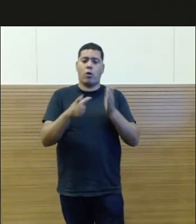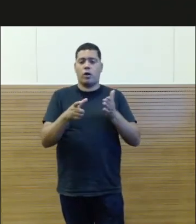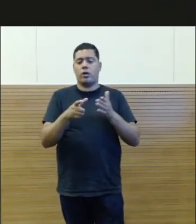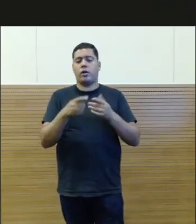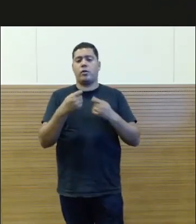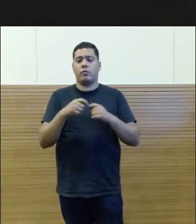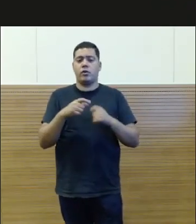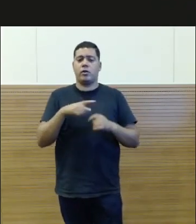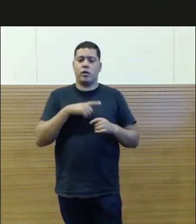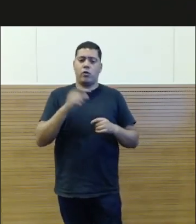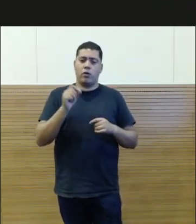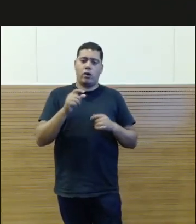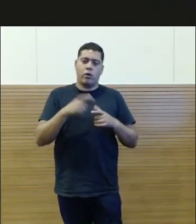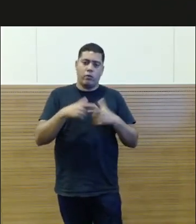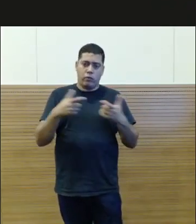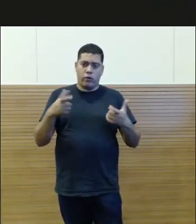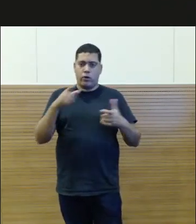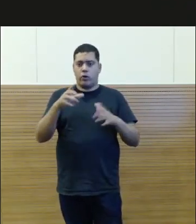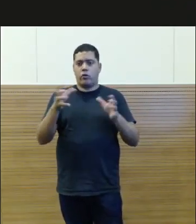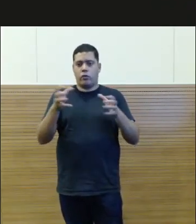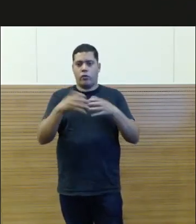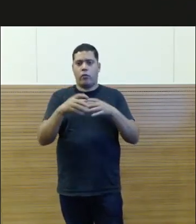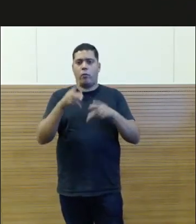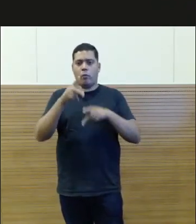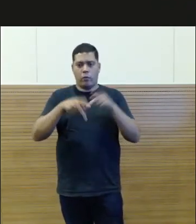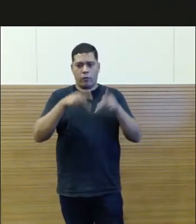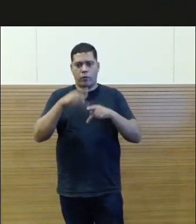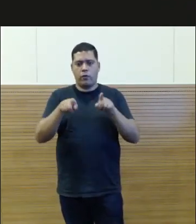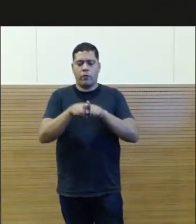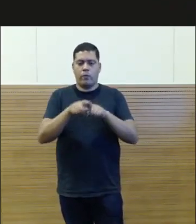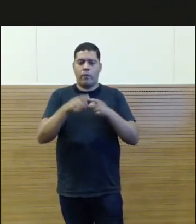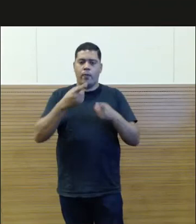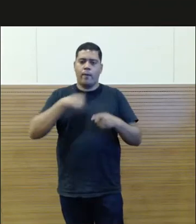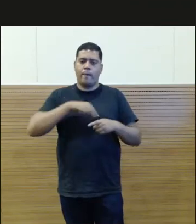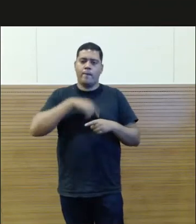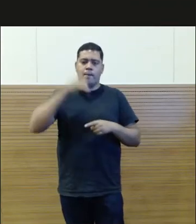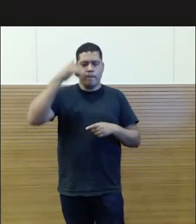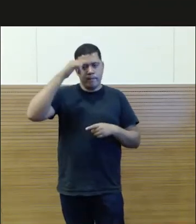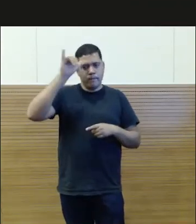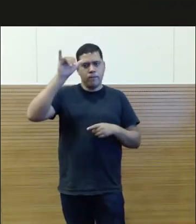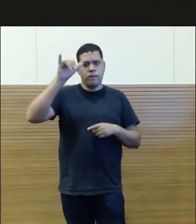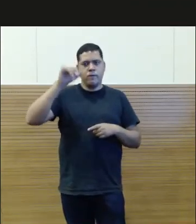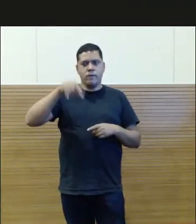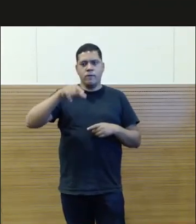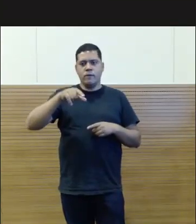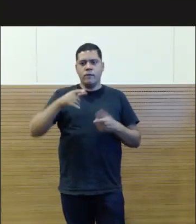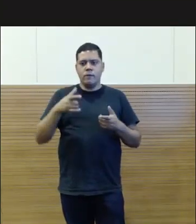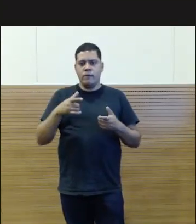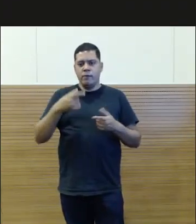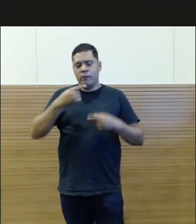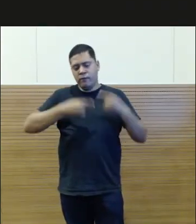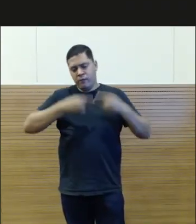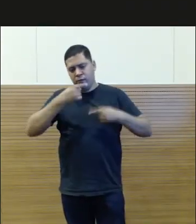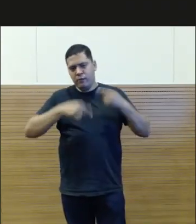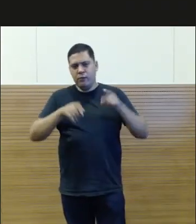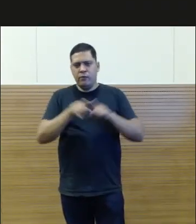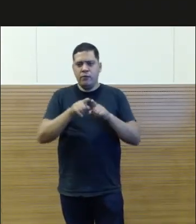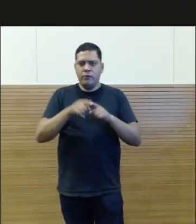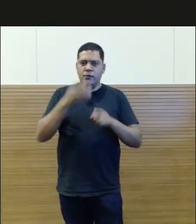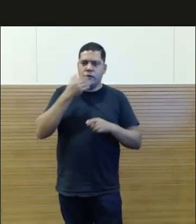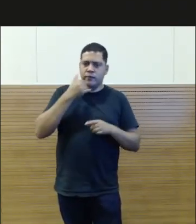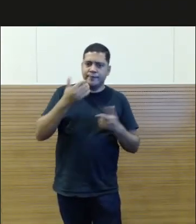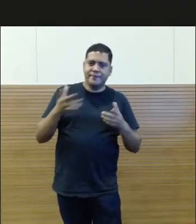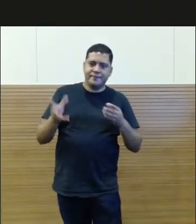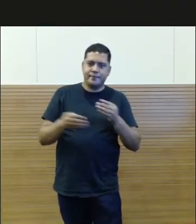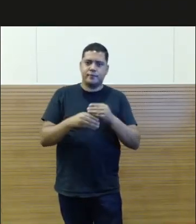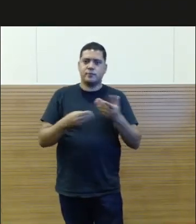ser estendida para esse grupo populacional também, para a gente evitar essas distorções, inclusive na alimentação